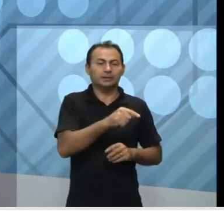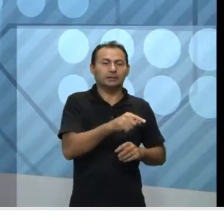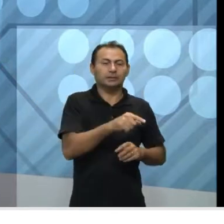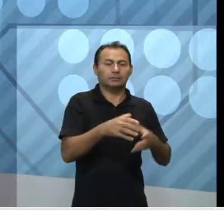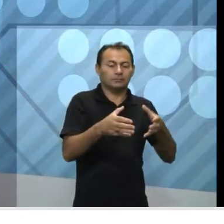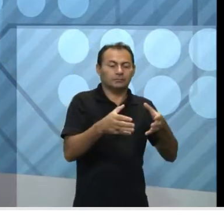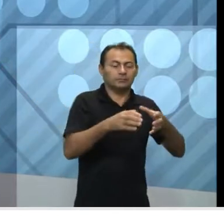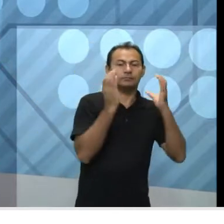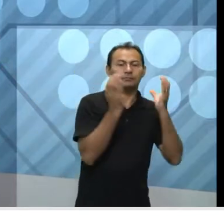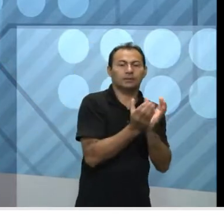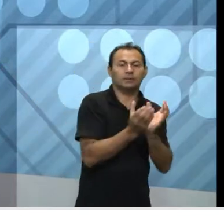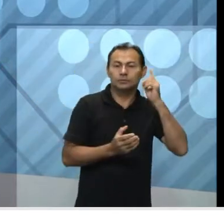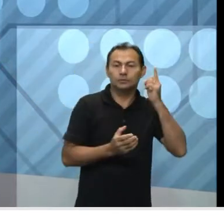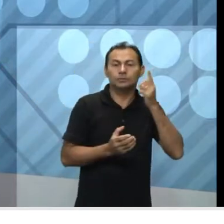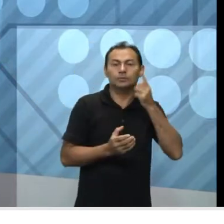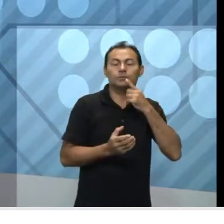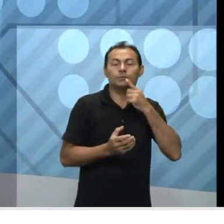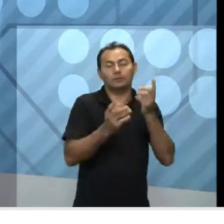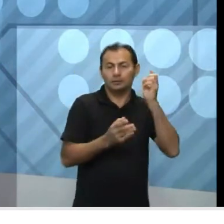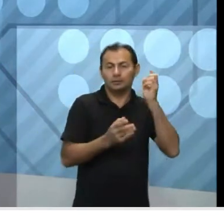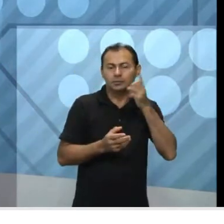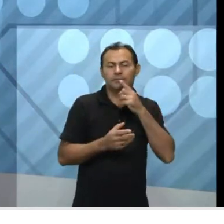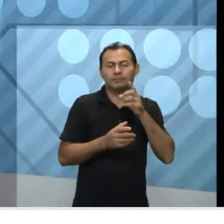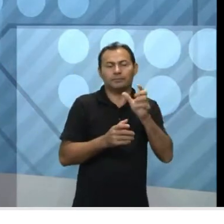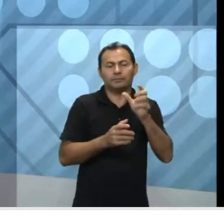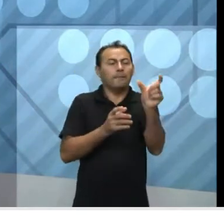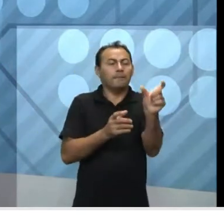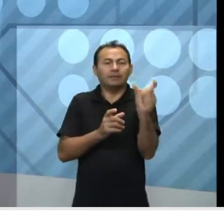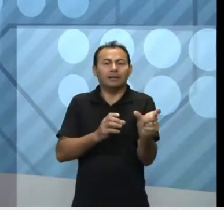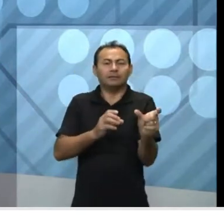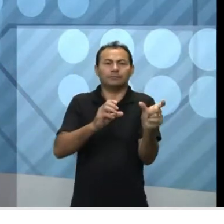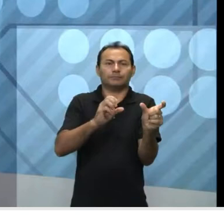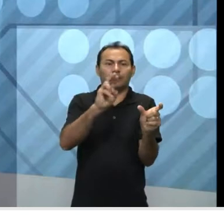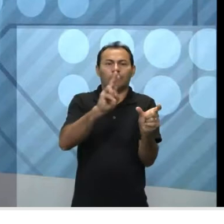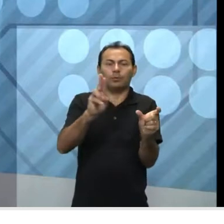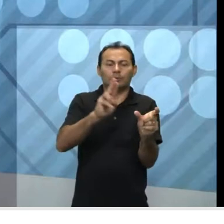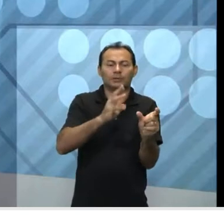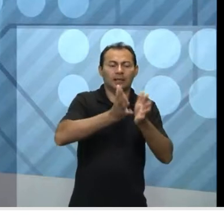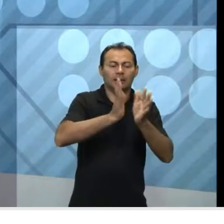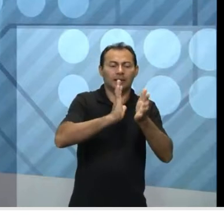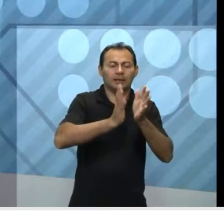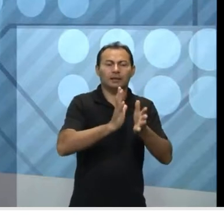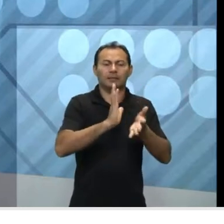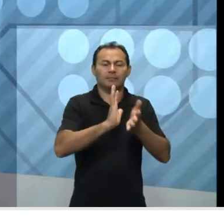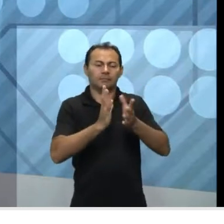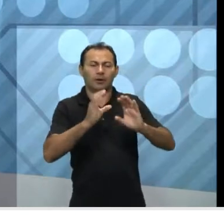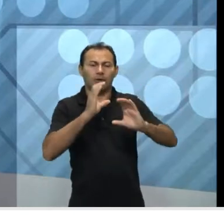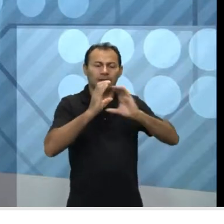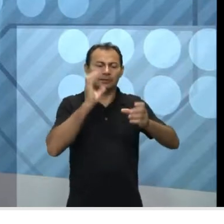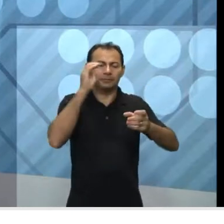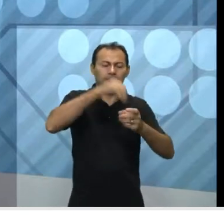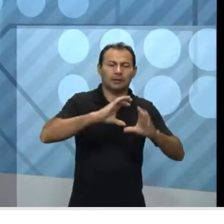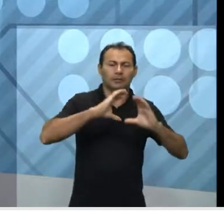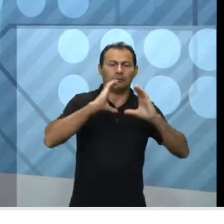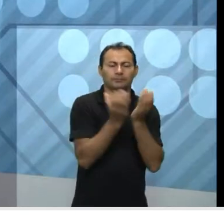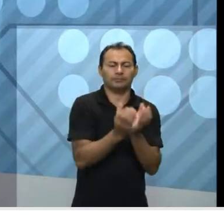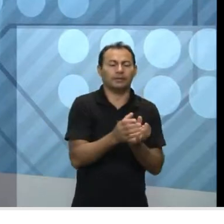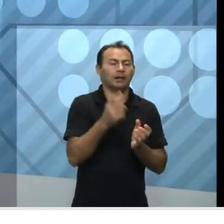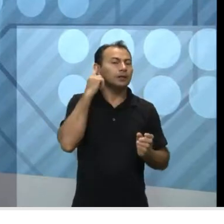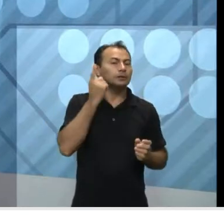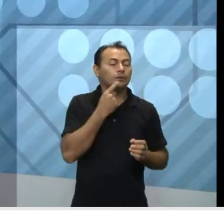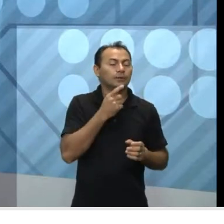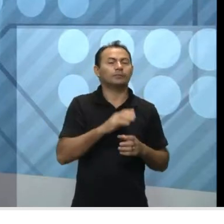surdos. Então, qual é o termo adequado? Usa Libras para se comunicar, faz parte da comunidade surda, então nós vamos chamá-los